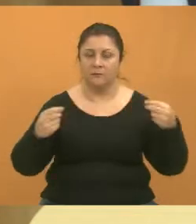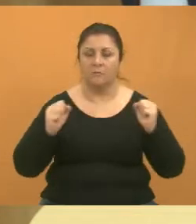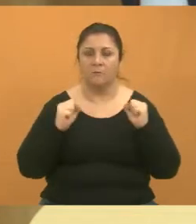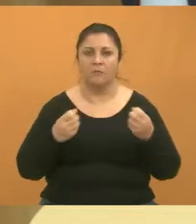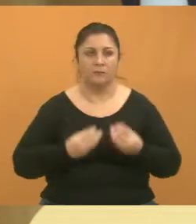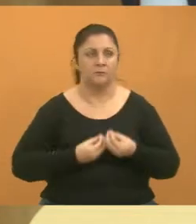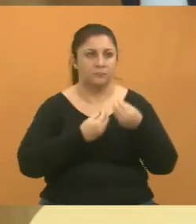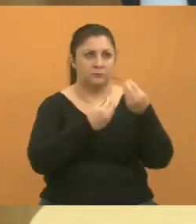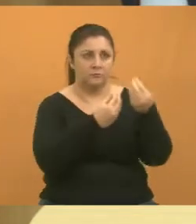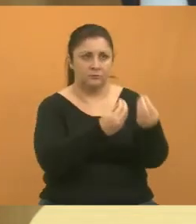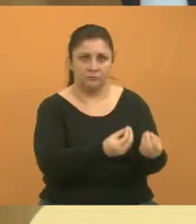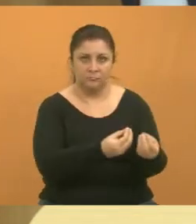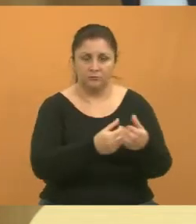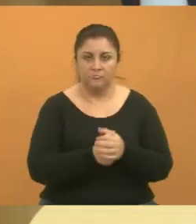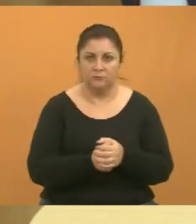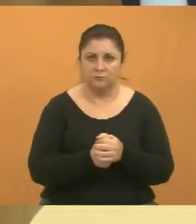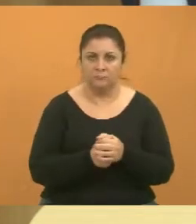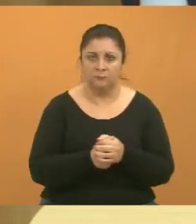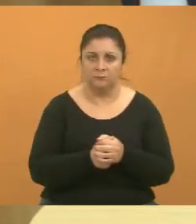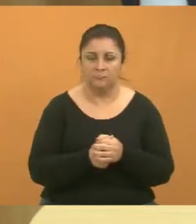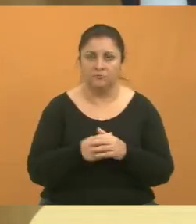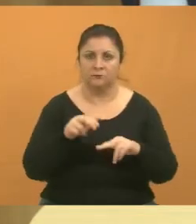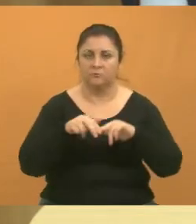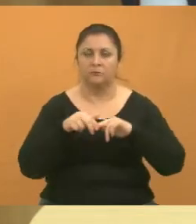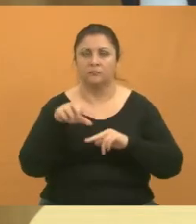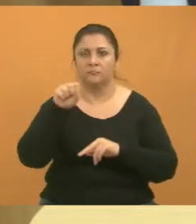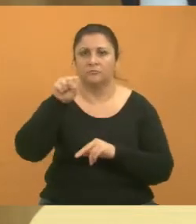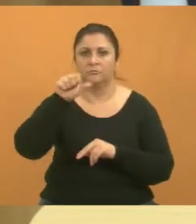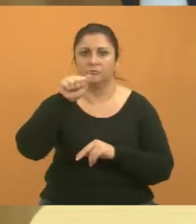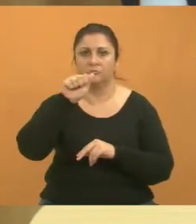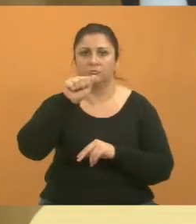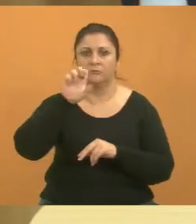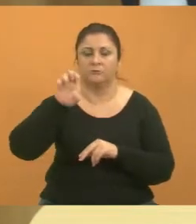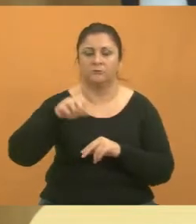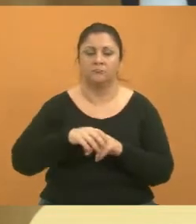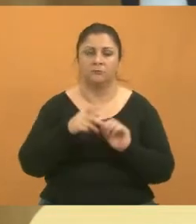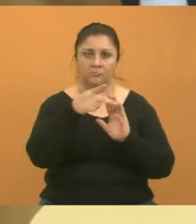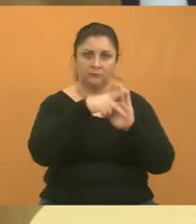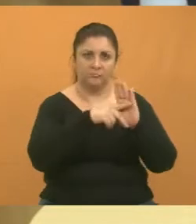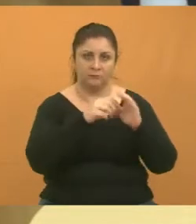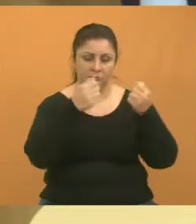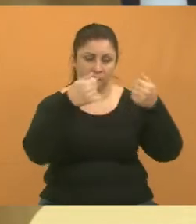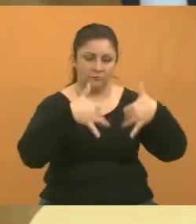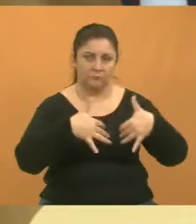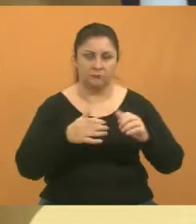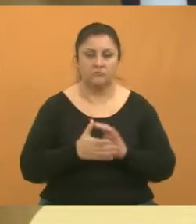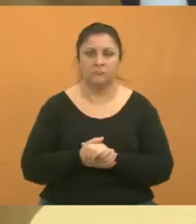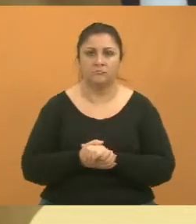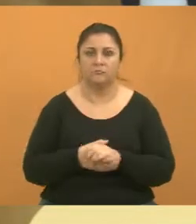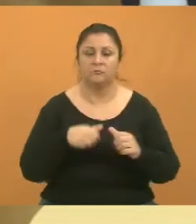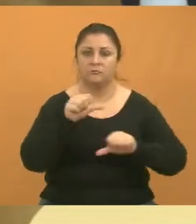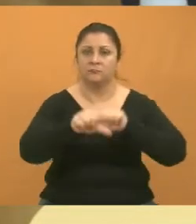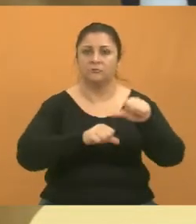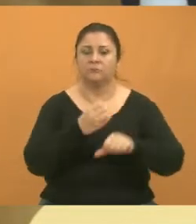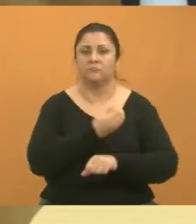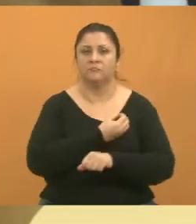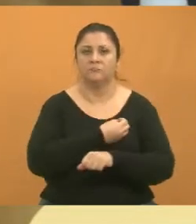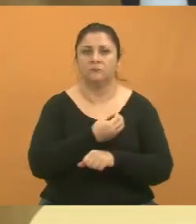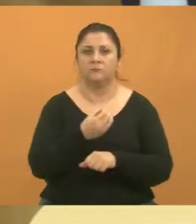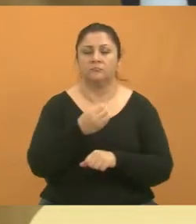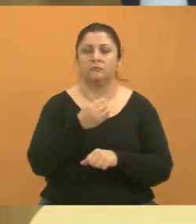espontânea através do SAI. Projeto de lei diz o seguinte: altera a lei número